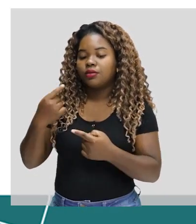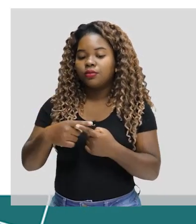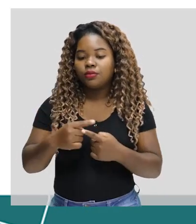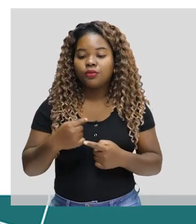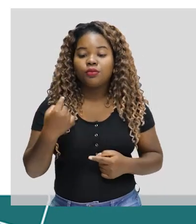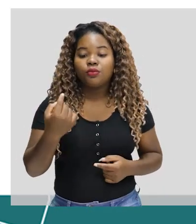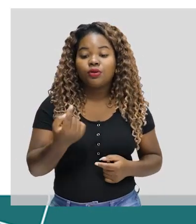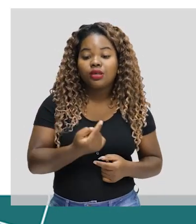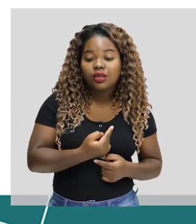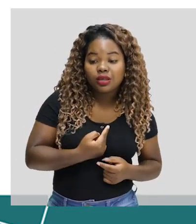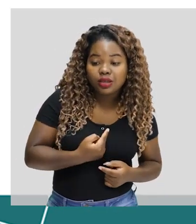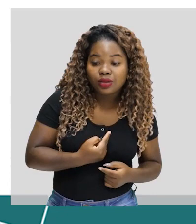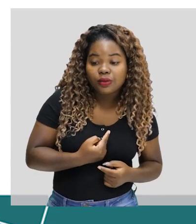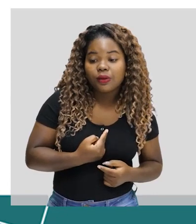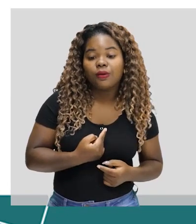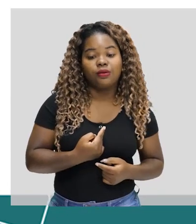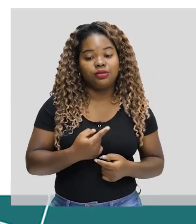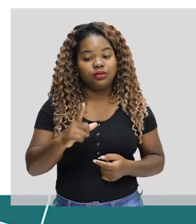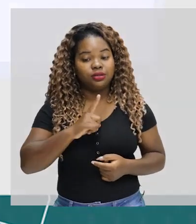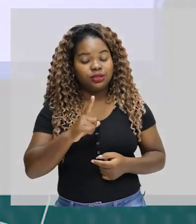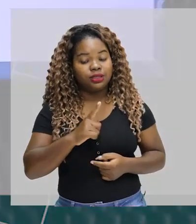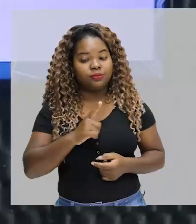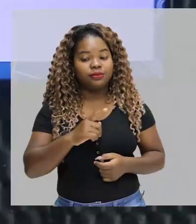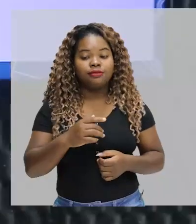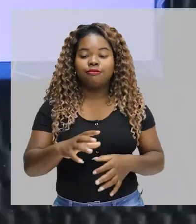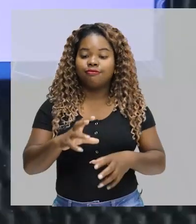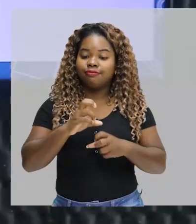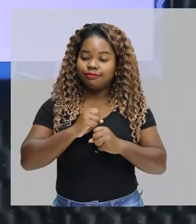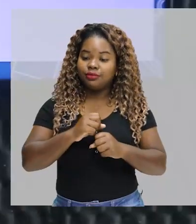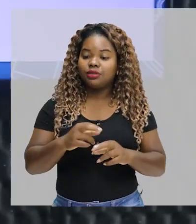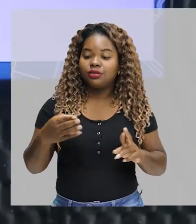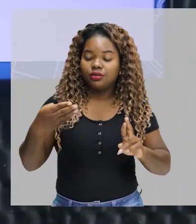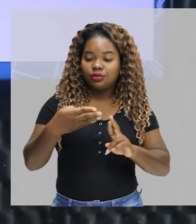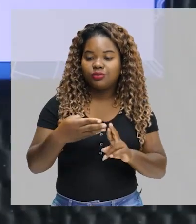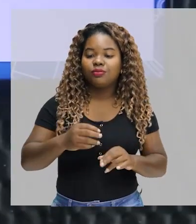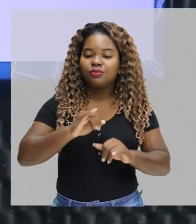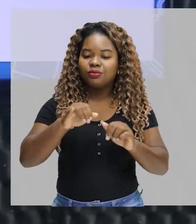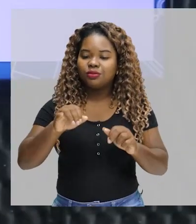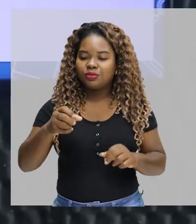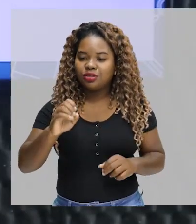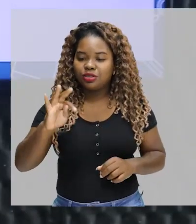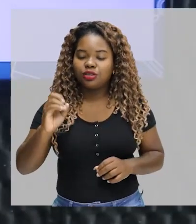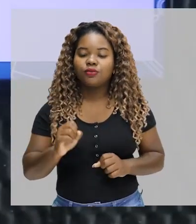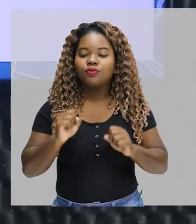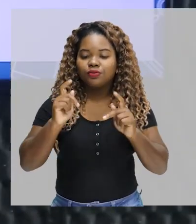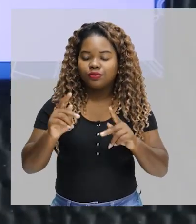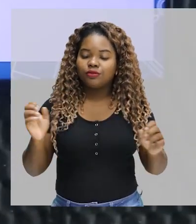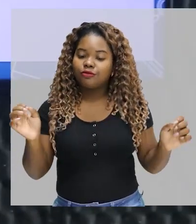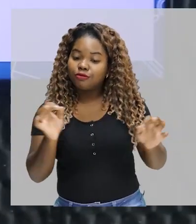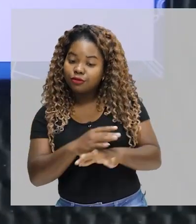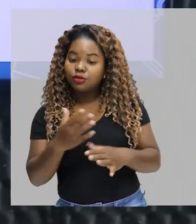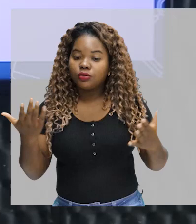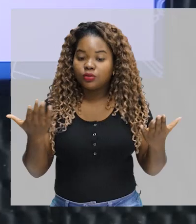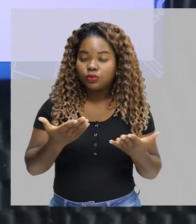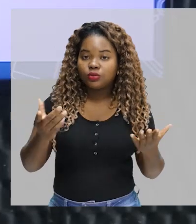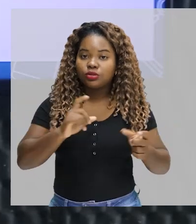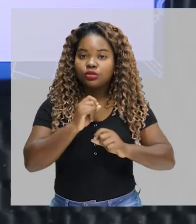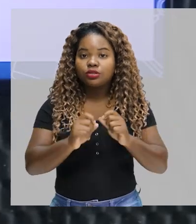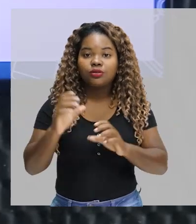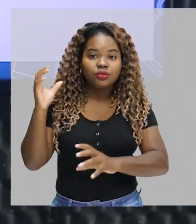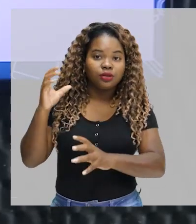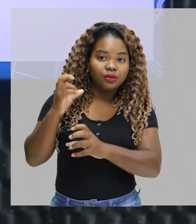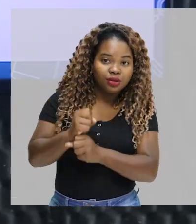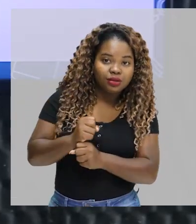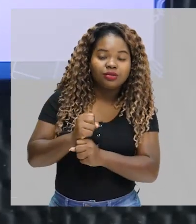a ação. Nós faz referência ao objeto da frase, ok? Pessoal, hoje nós trabalhamos com uma